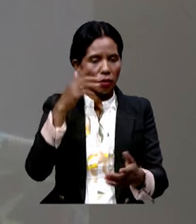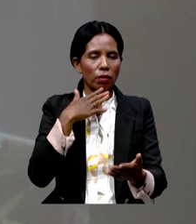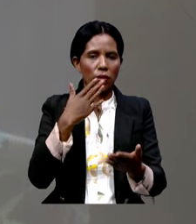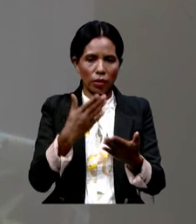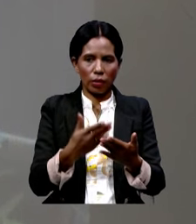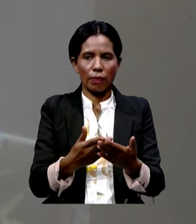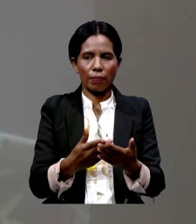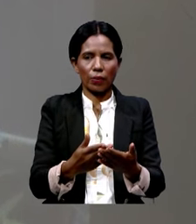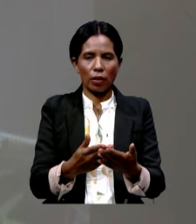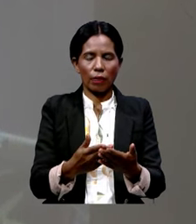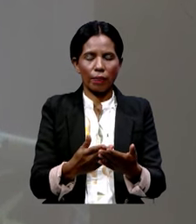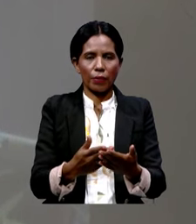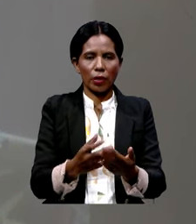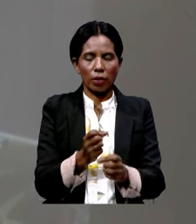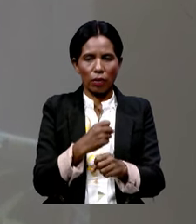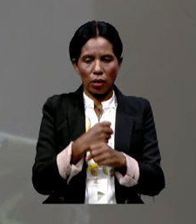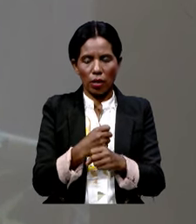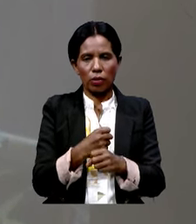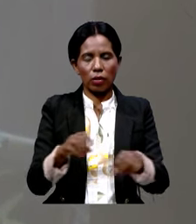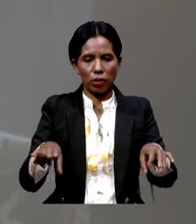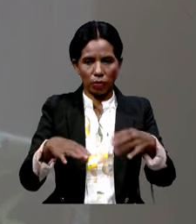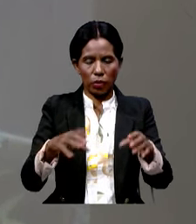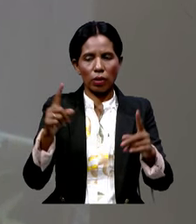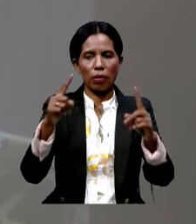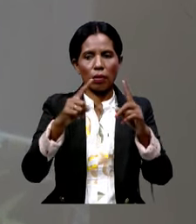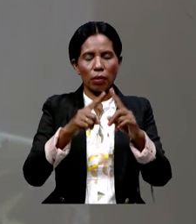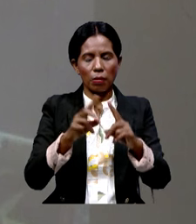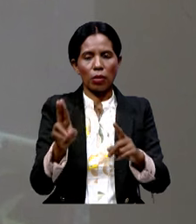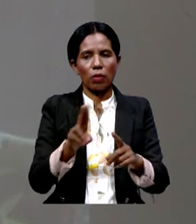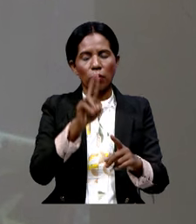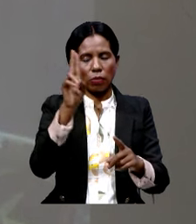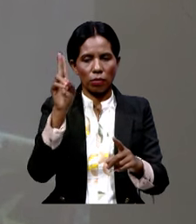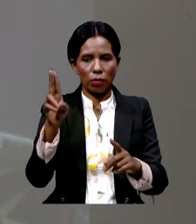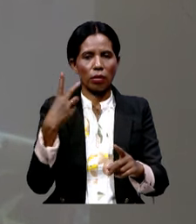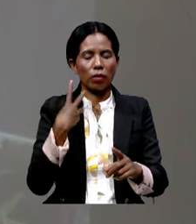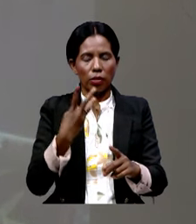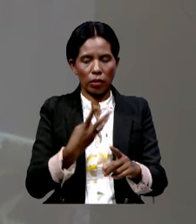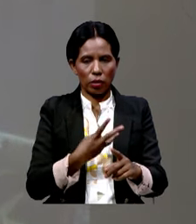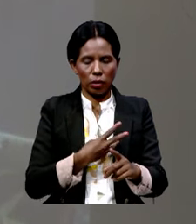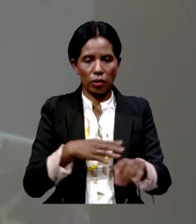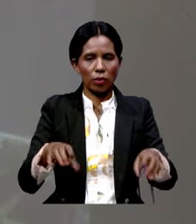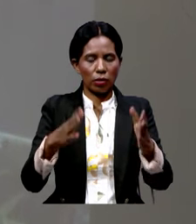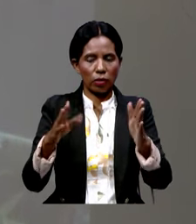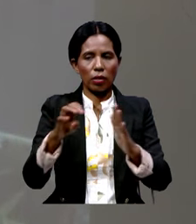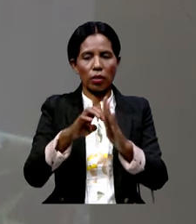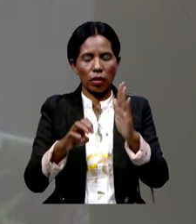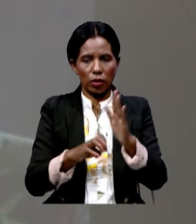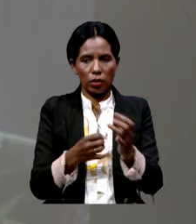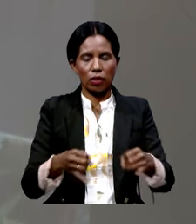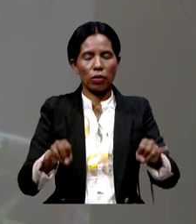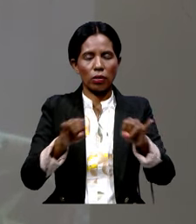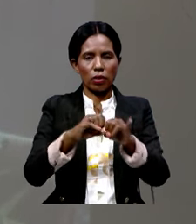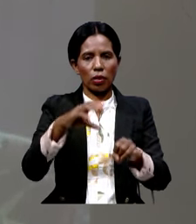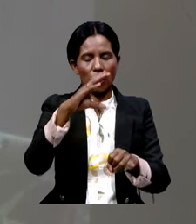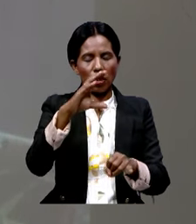husi a tu halo controlo ba e a execução e tania funcionamento do estado liu execução